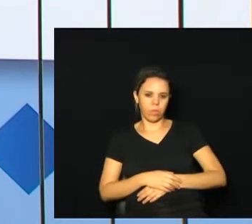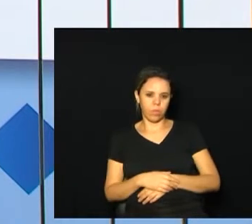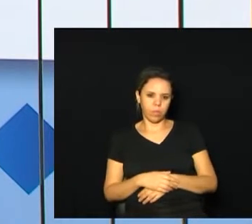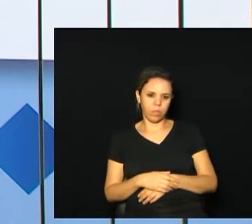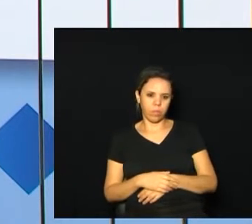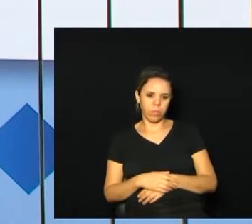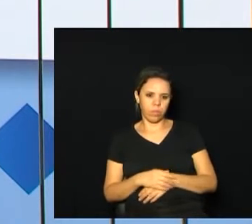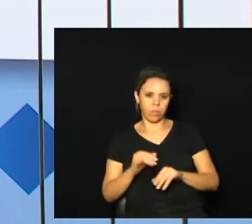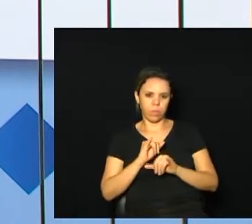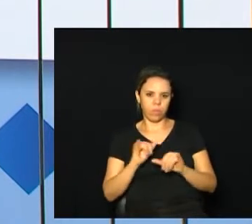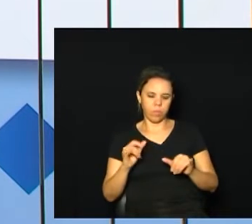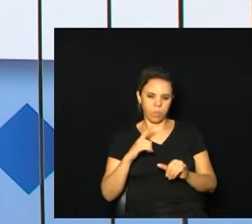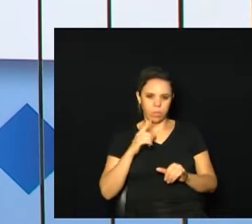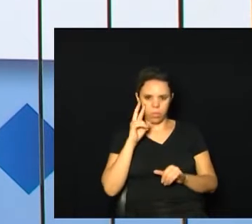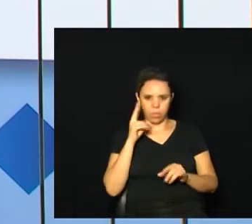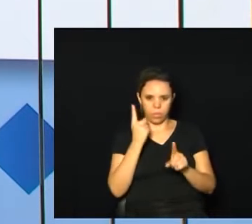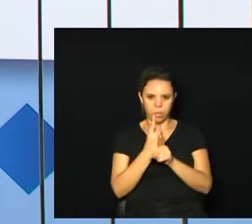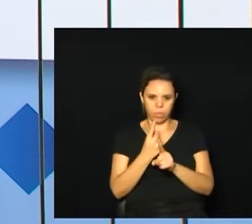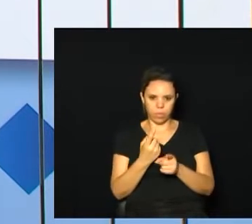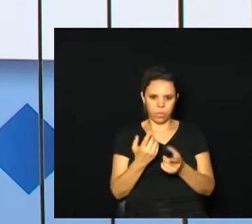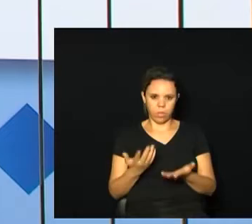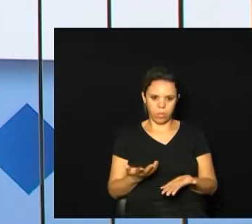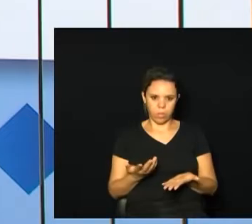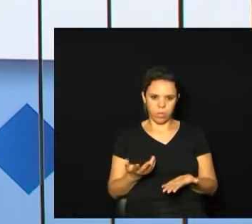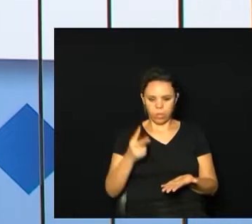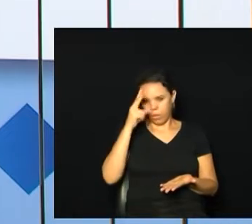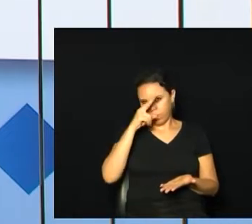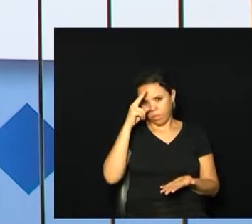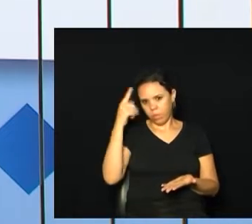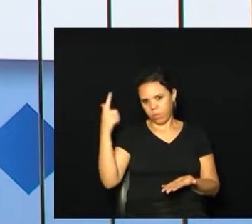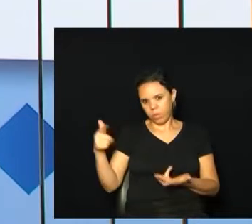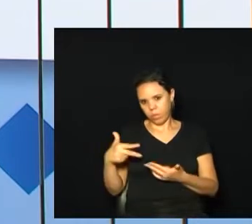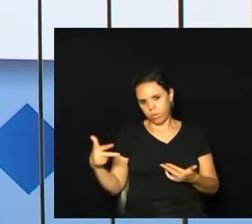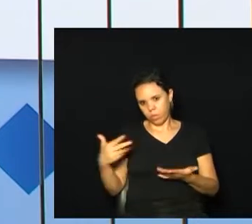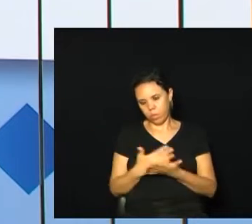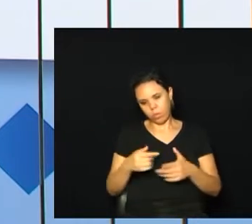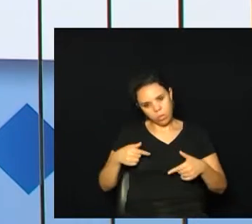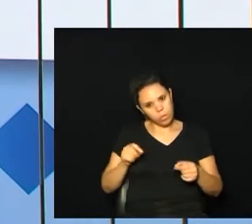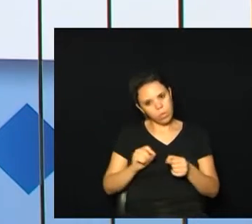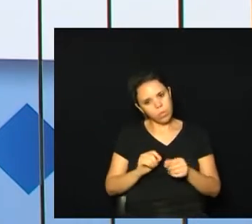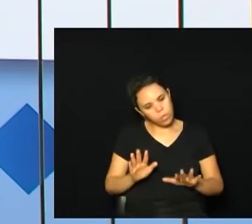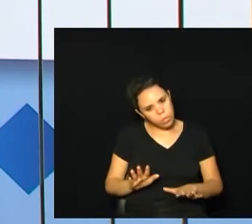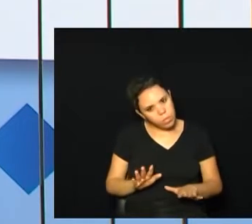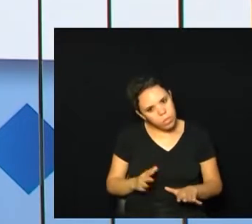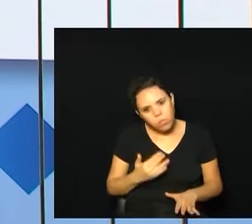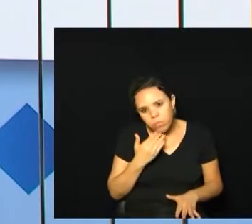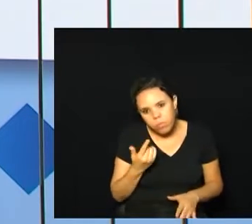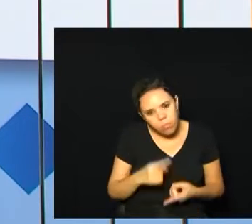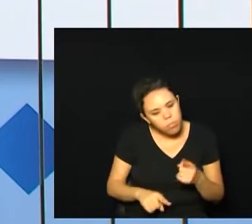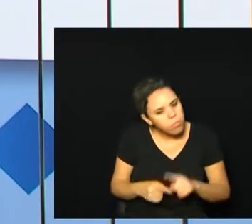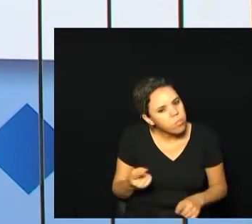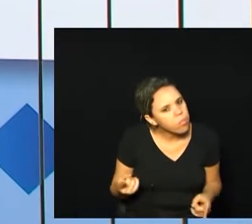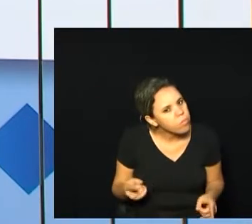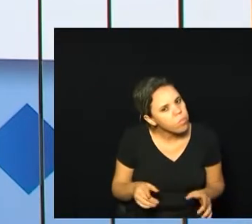campinas.sp.leg.br, nessa notícia, você encontra, então, até a história de outras iniciativas, mas que também não culminaram